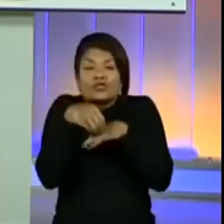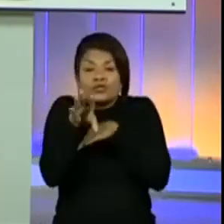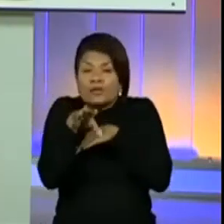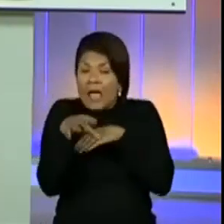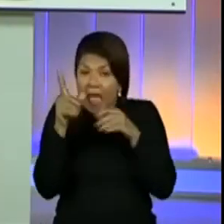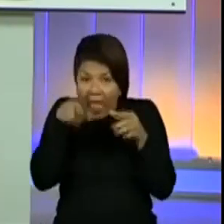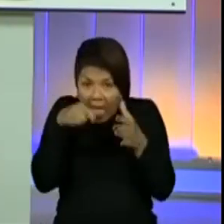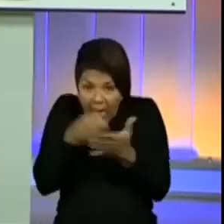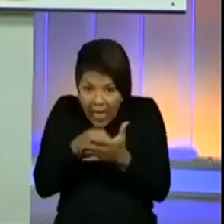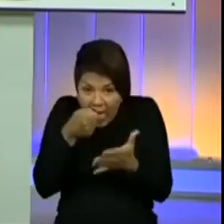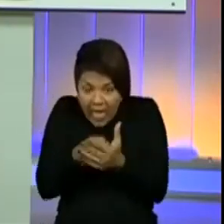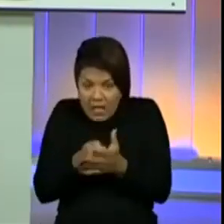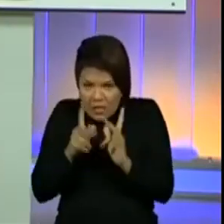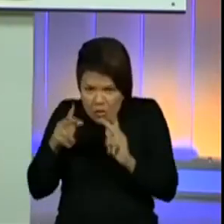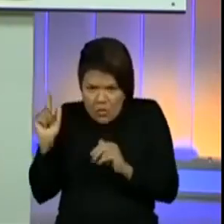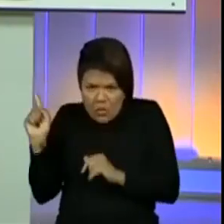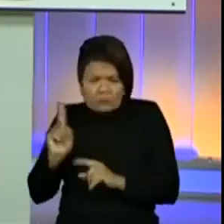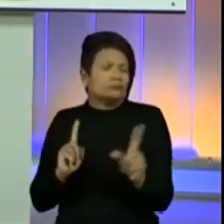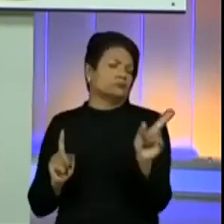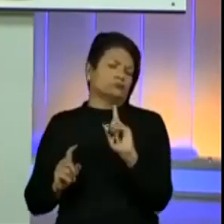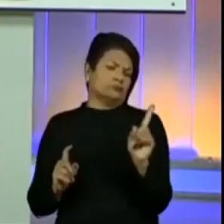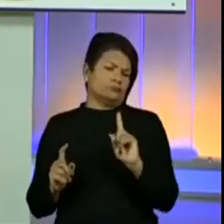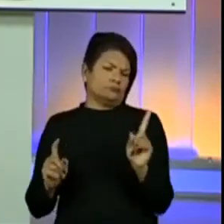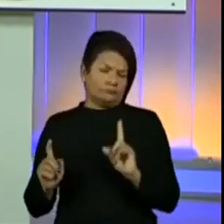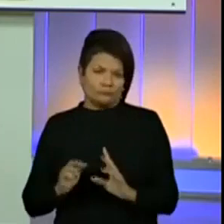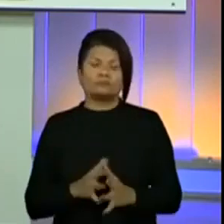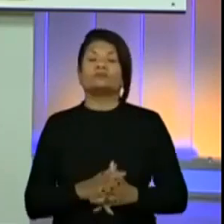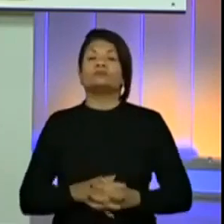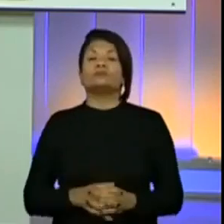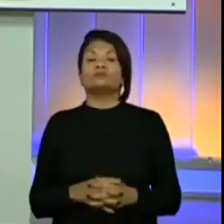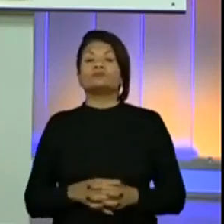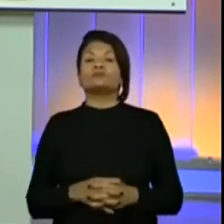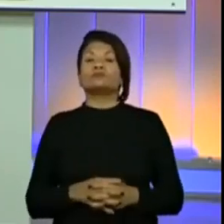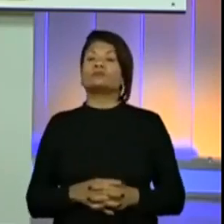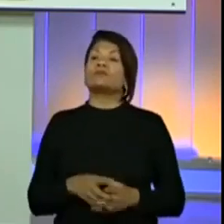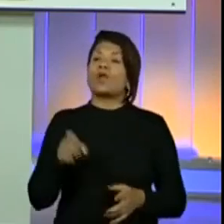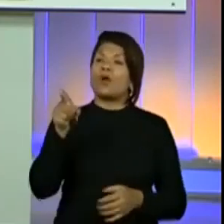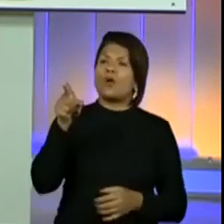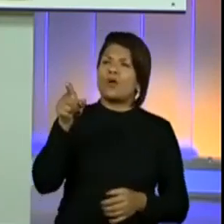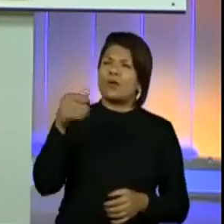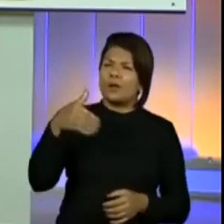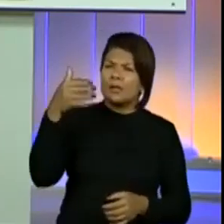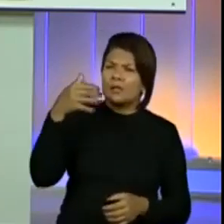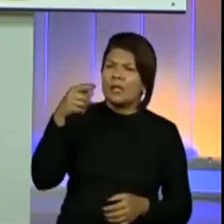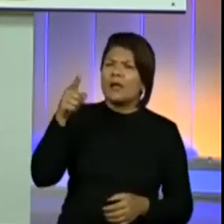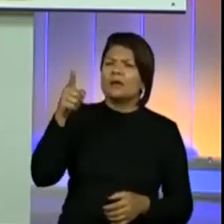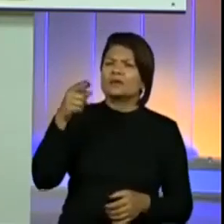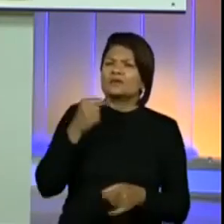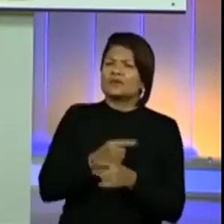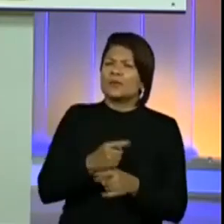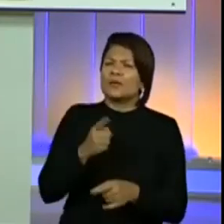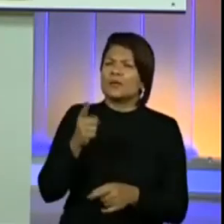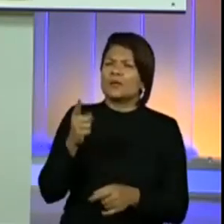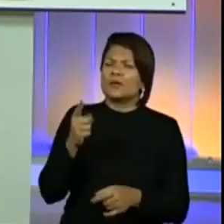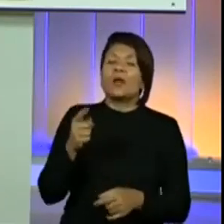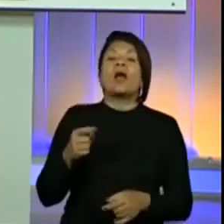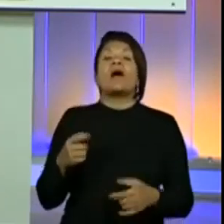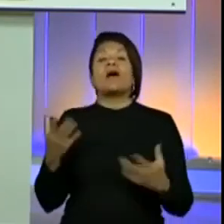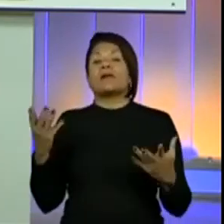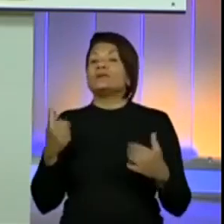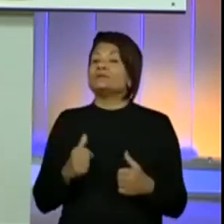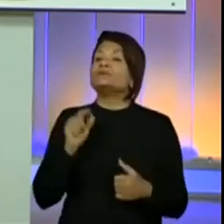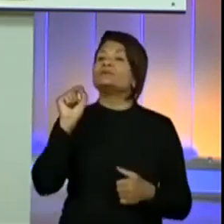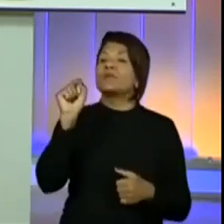fazer isso não, beleza? Tudo certo? Vou olhar aqui agora os comentários. Já descobri. O pessoal é muito rápido. Quem fez